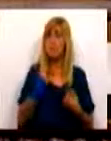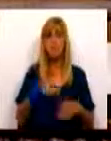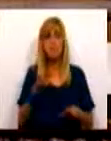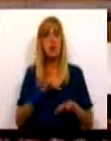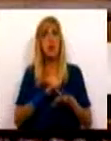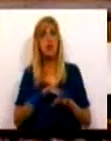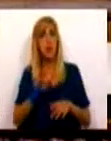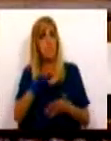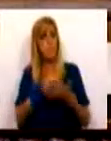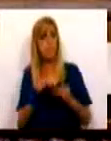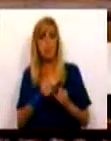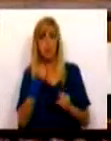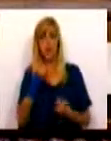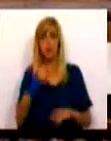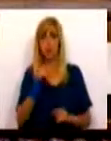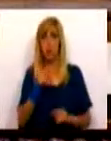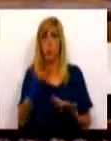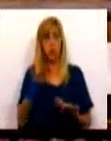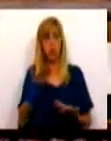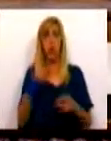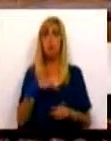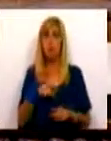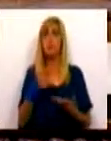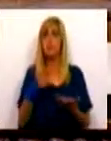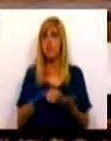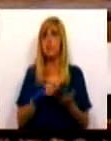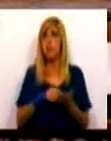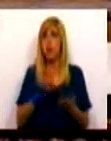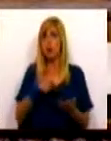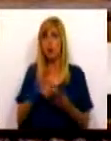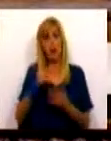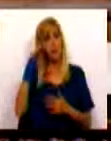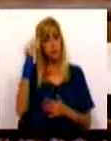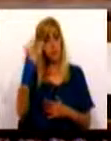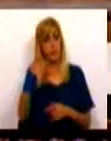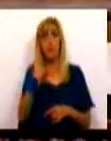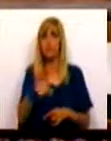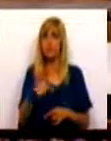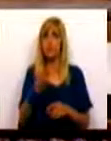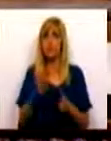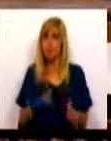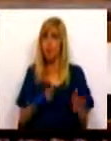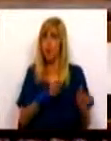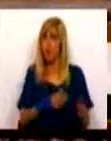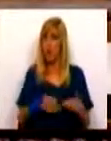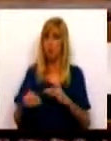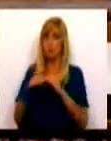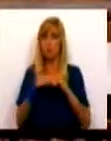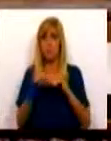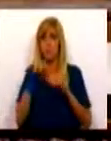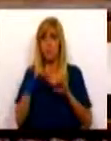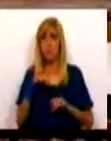para o plano imediato e para o tempo presente. É necessário cultivá-la para o futuro, lado a lado com a prevenção de